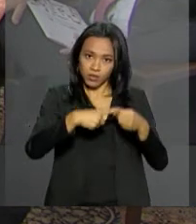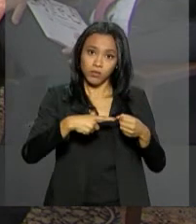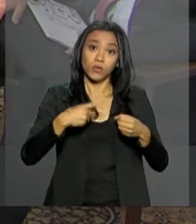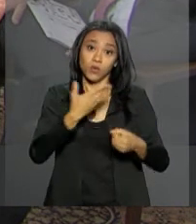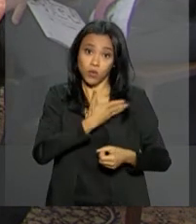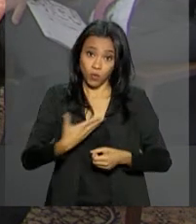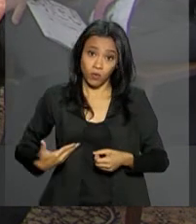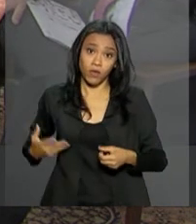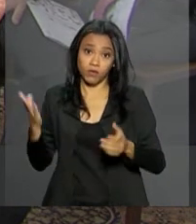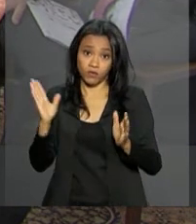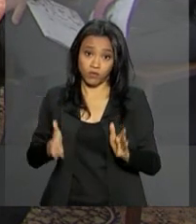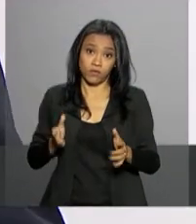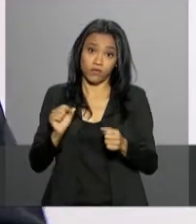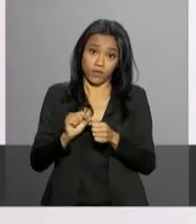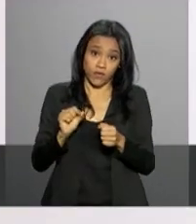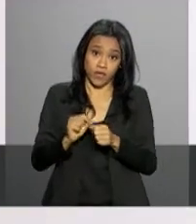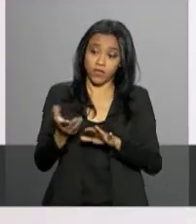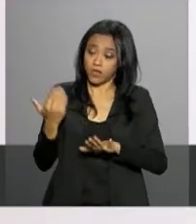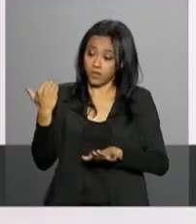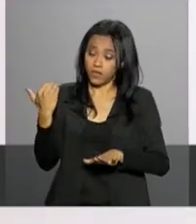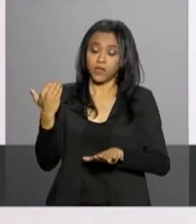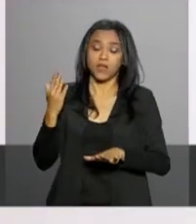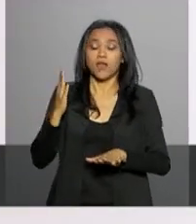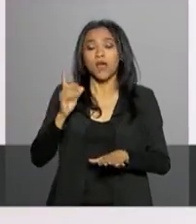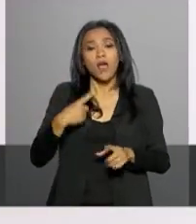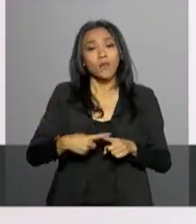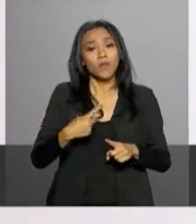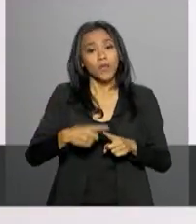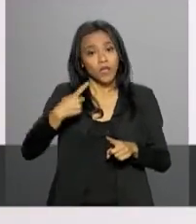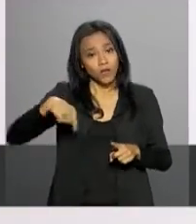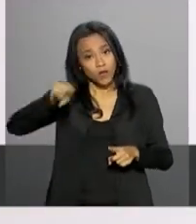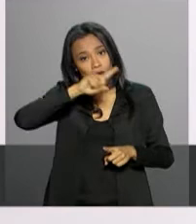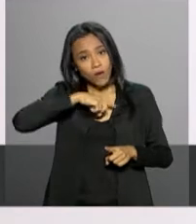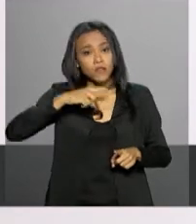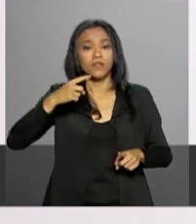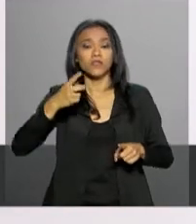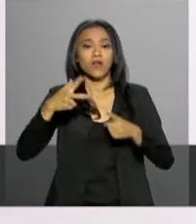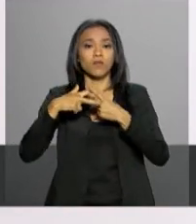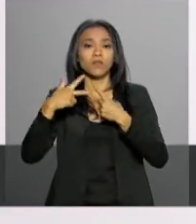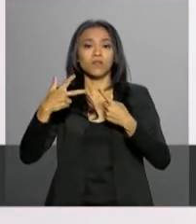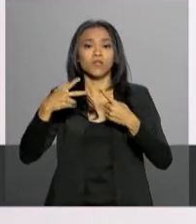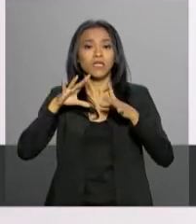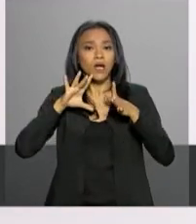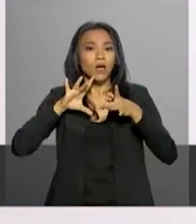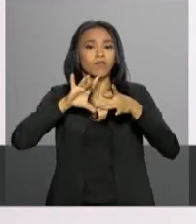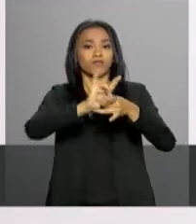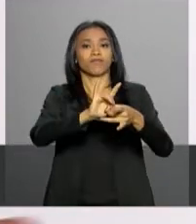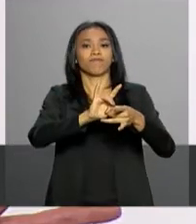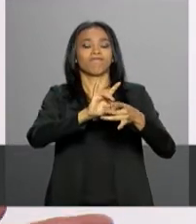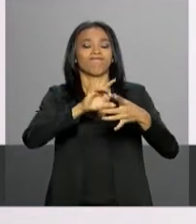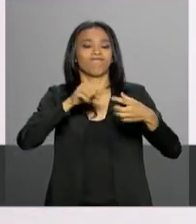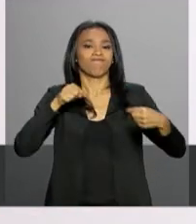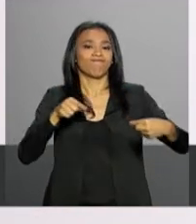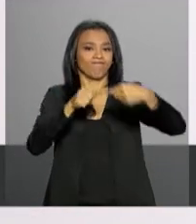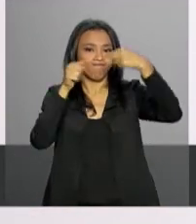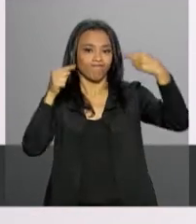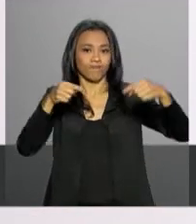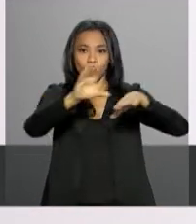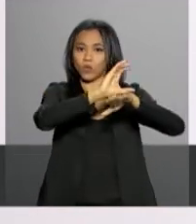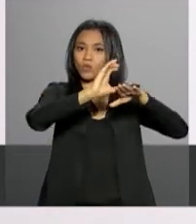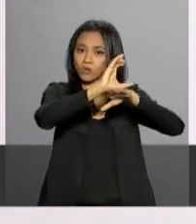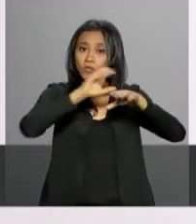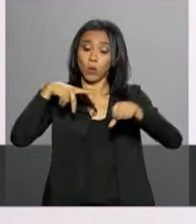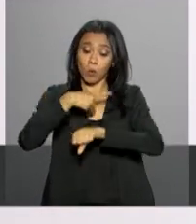pelos municípios foi porque nós estamos colocando o país nos termos da constituição federal estamos portanto colocando o país